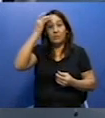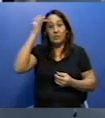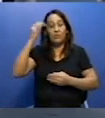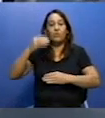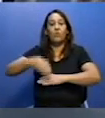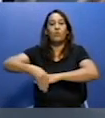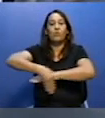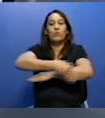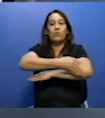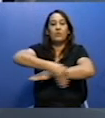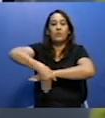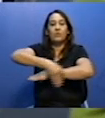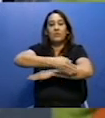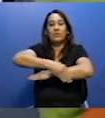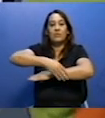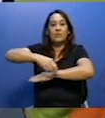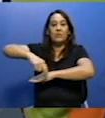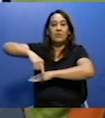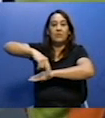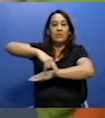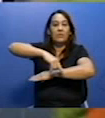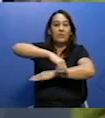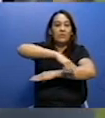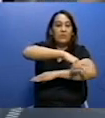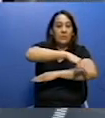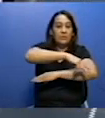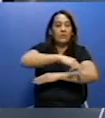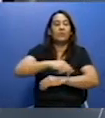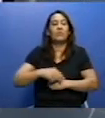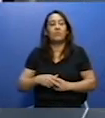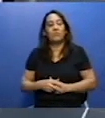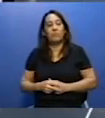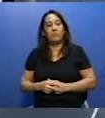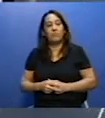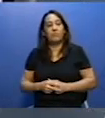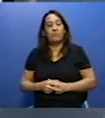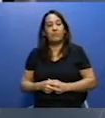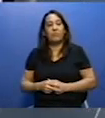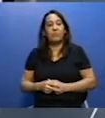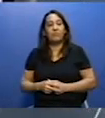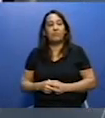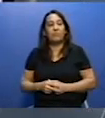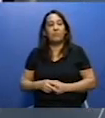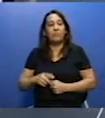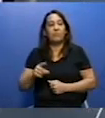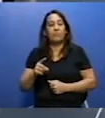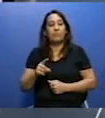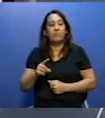calçada. Olha lá, do ano passado, ok? Podem circular.